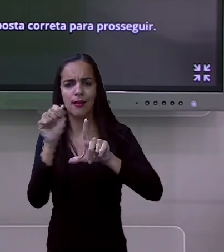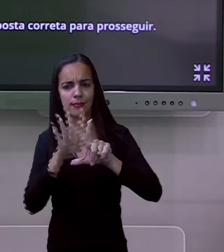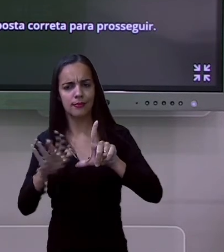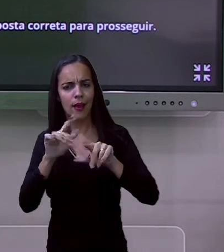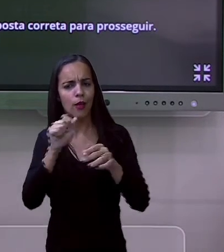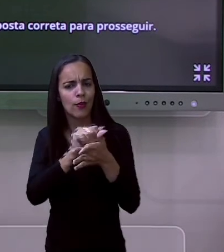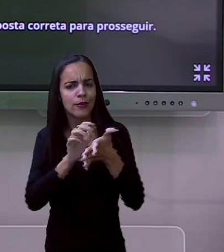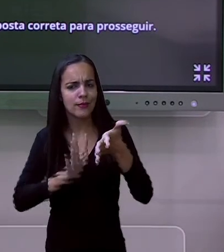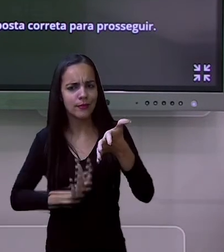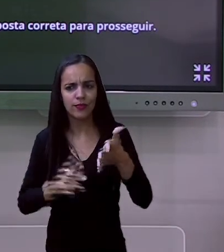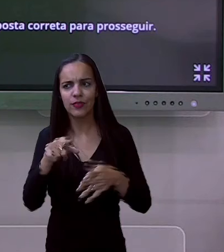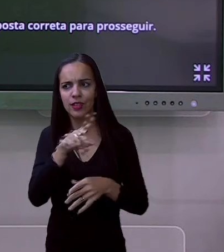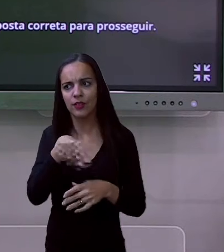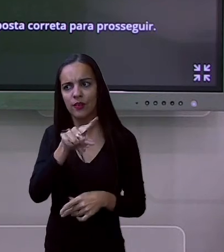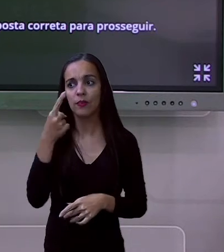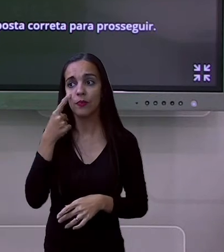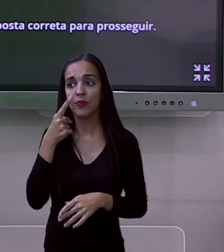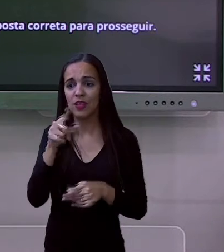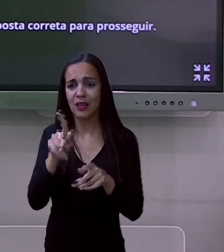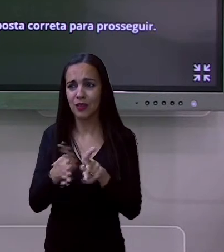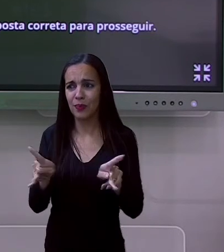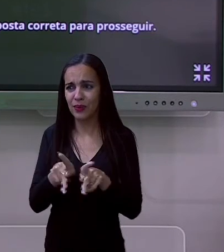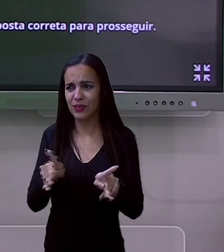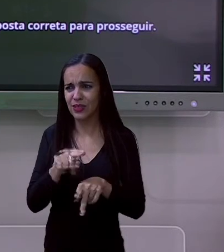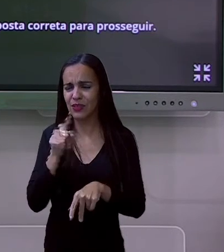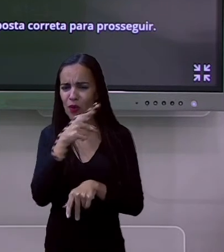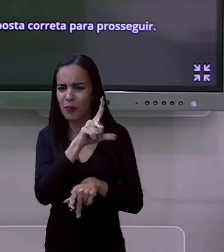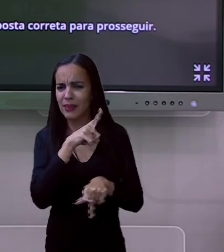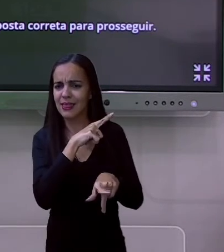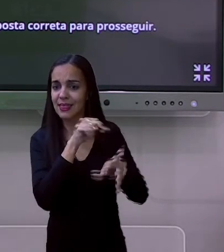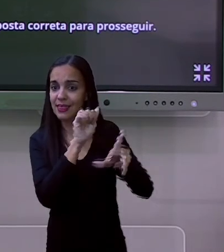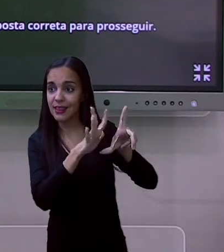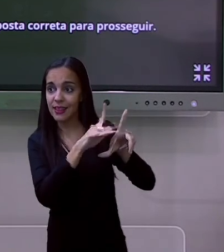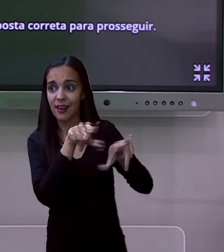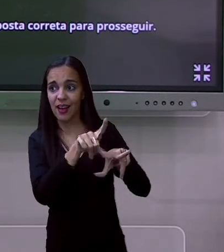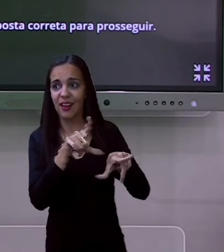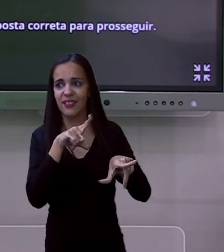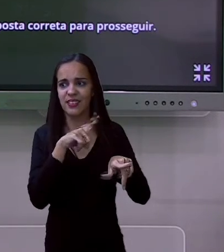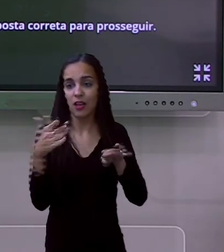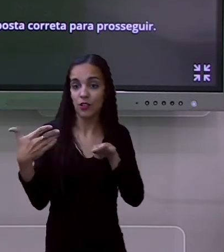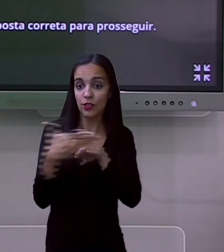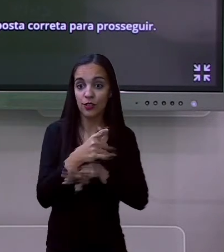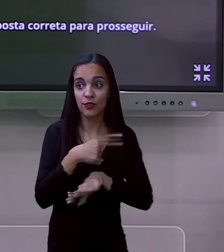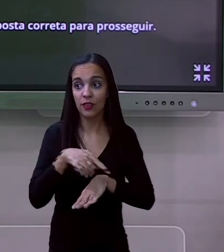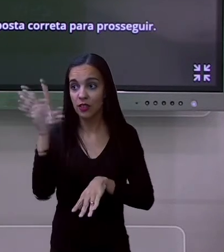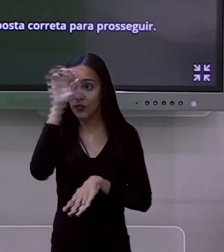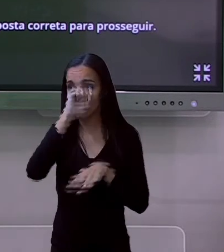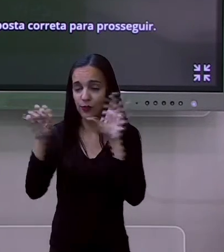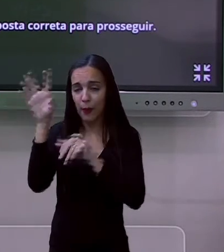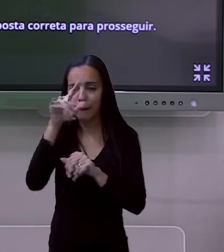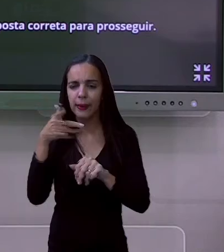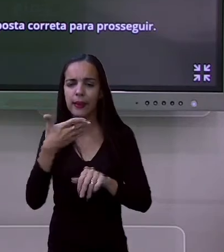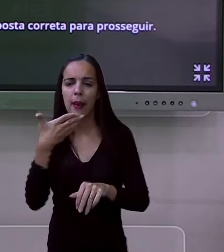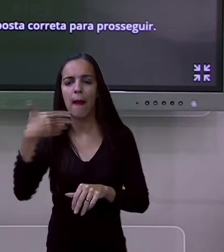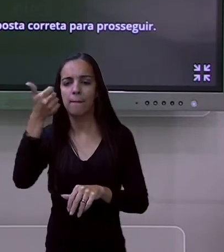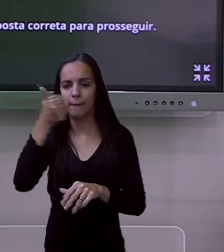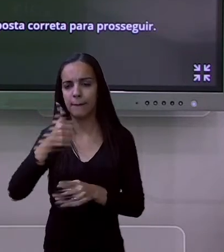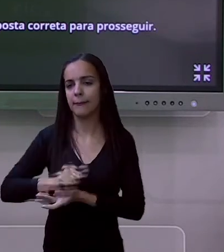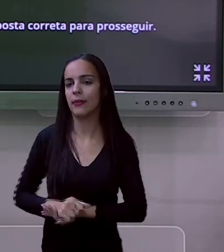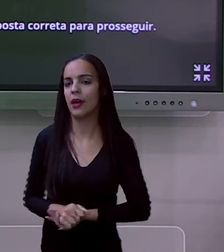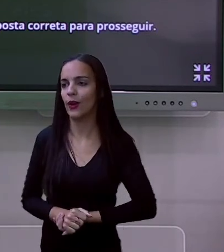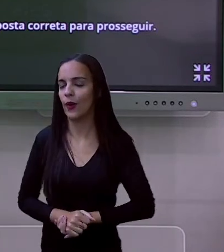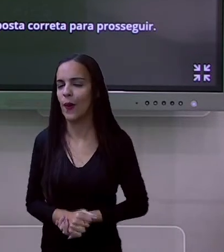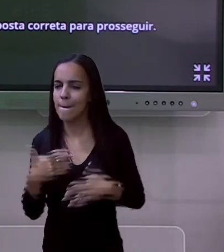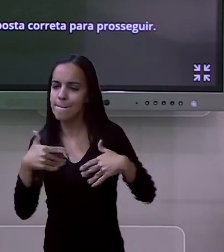Ou melhor, as atividades não, professora. Atividades é lá na plataforma. Aqui a gente vai aprender de uma forma mais divertida. Isso aí.